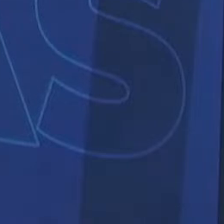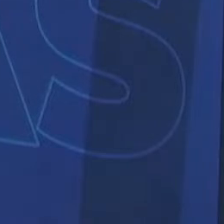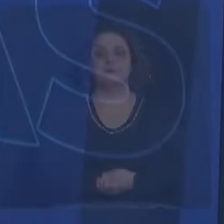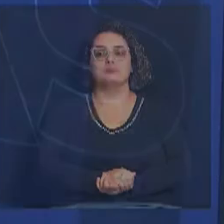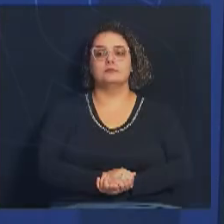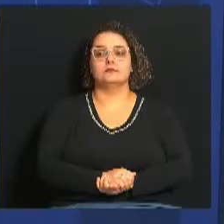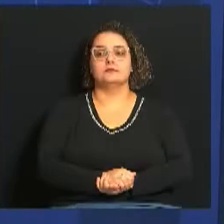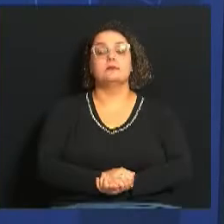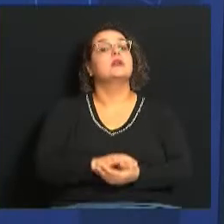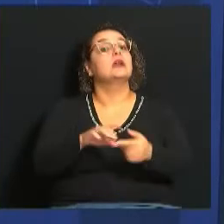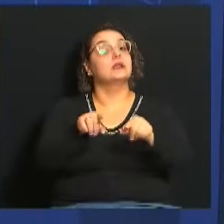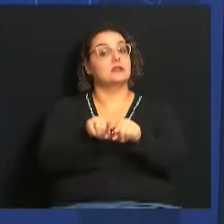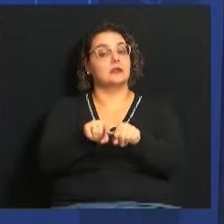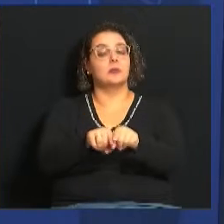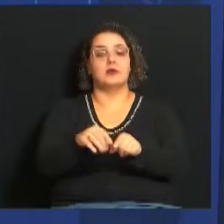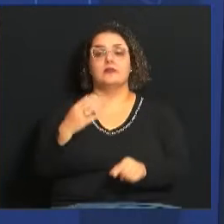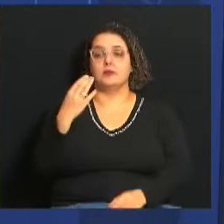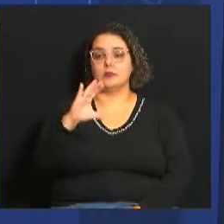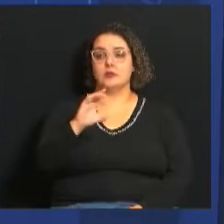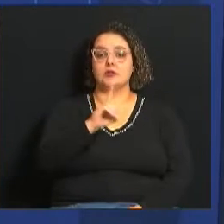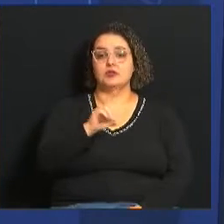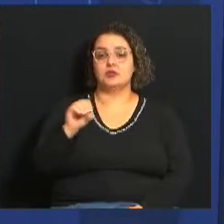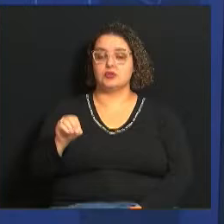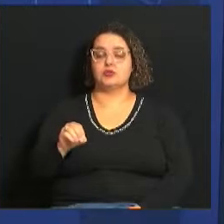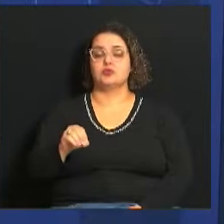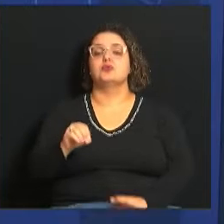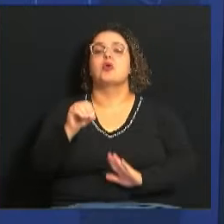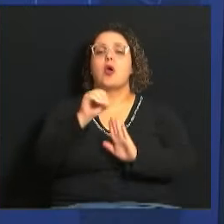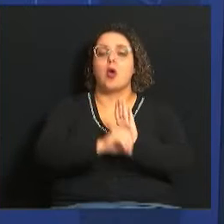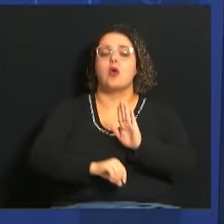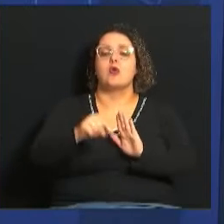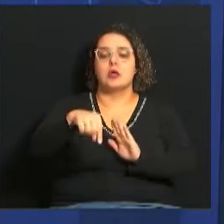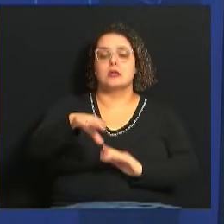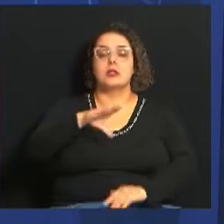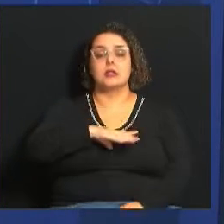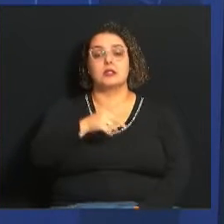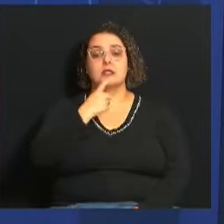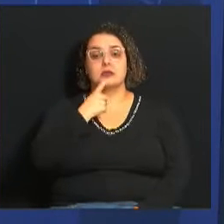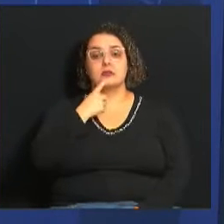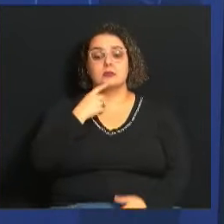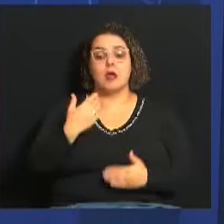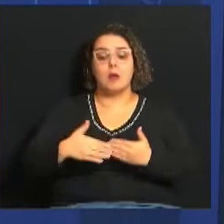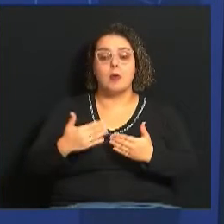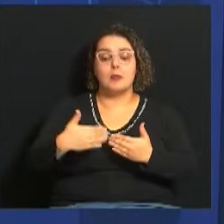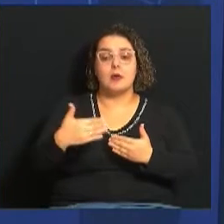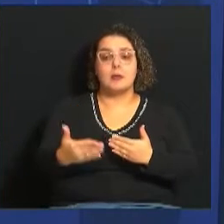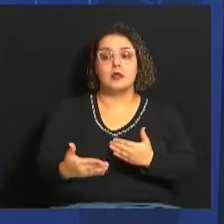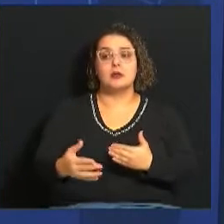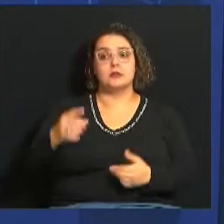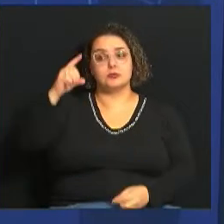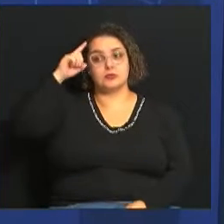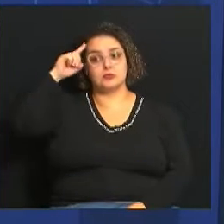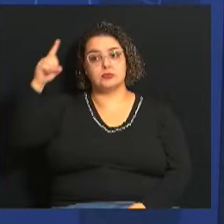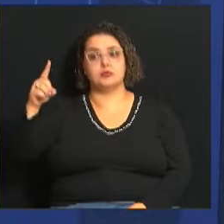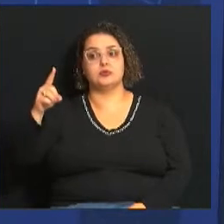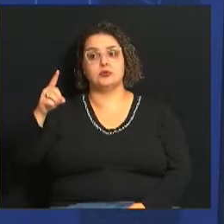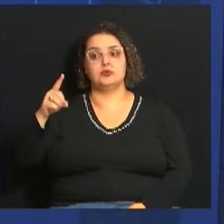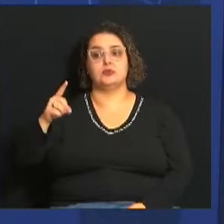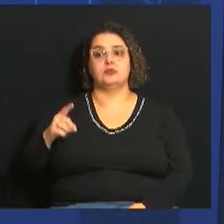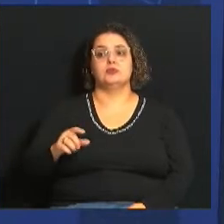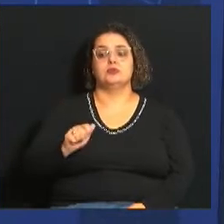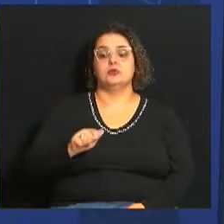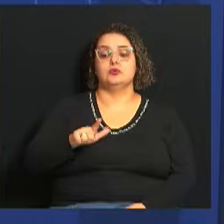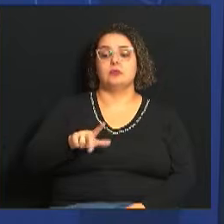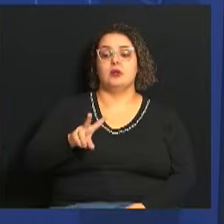E também foi publicado no Diário Oficial do município a prorrogação das datas de vencimento dos alvarás